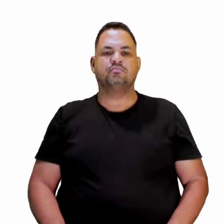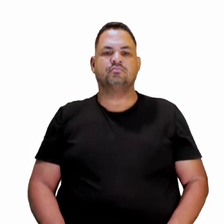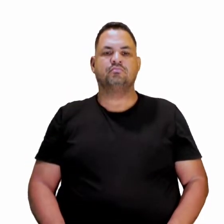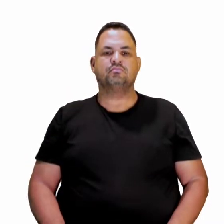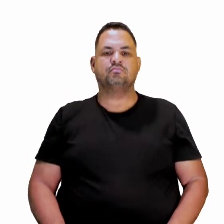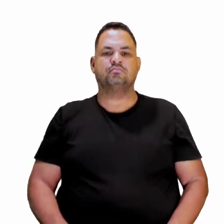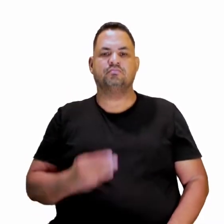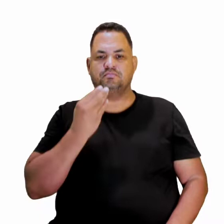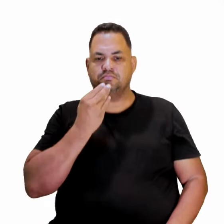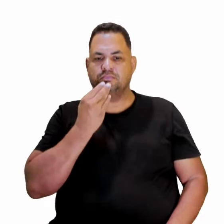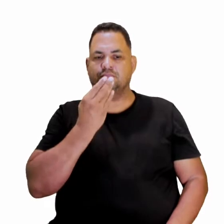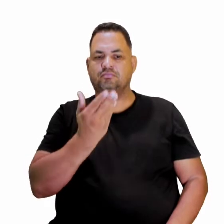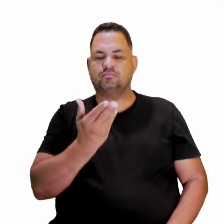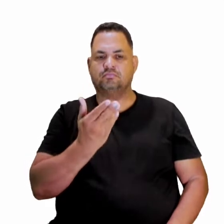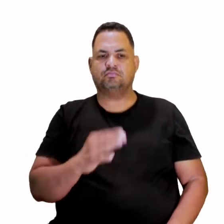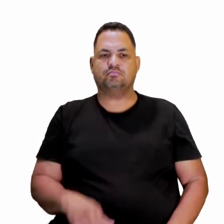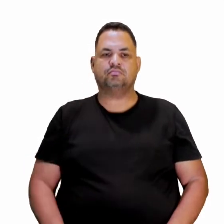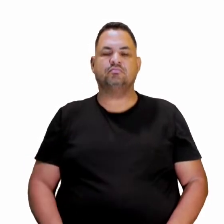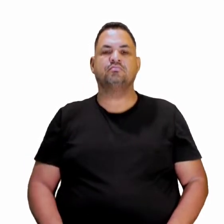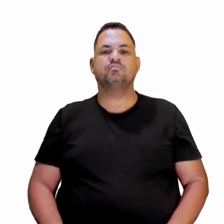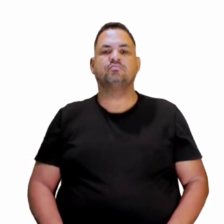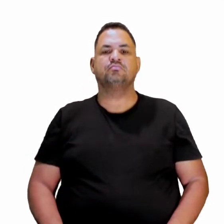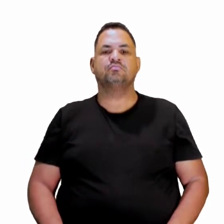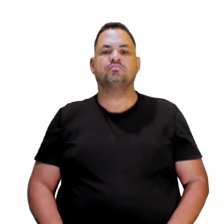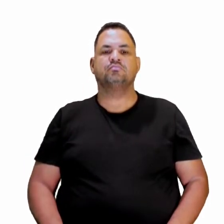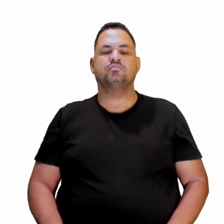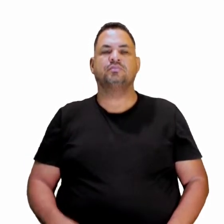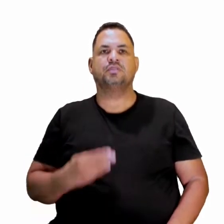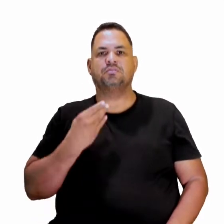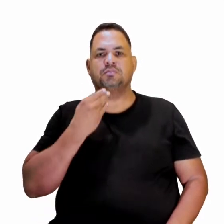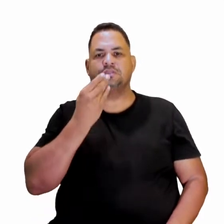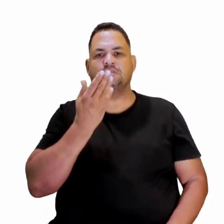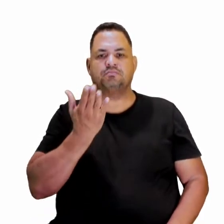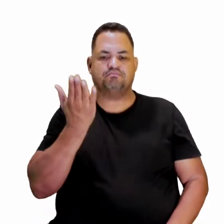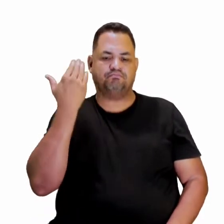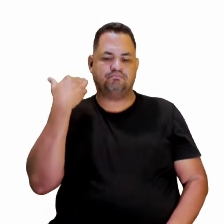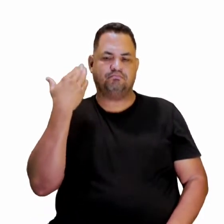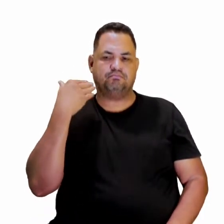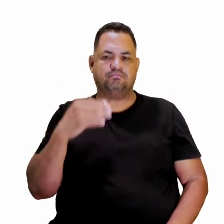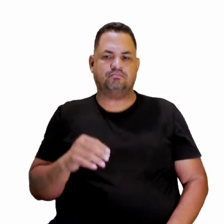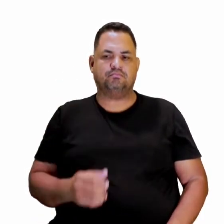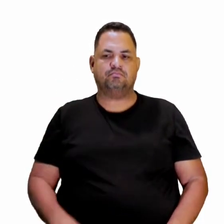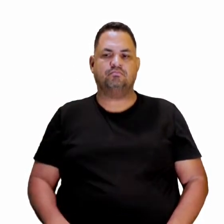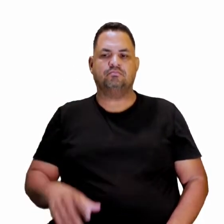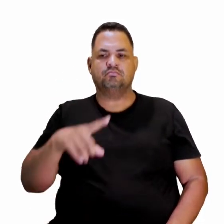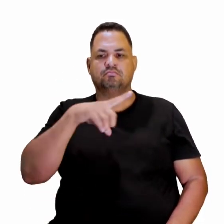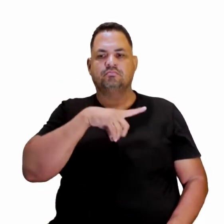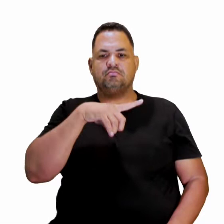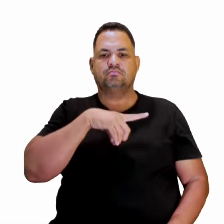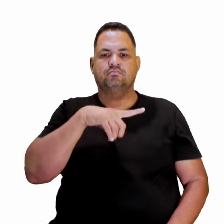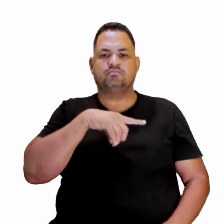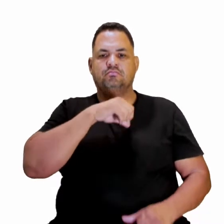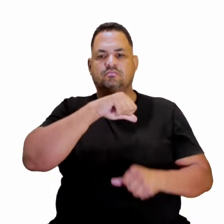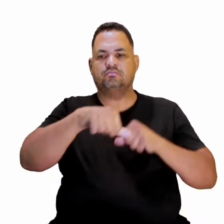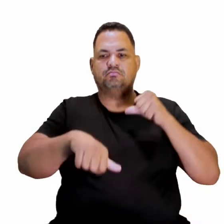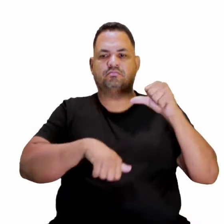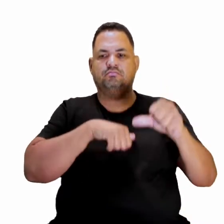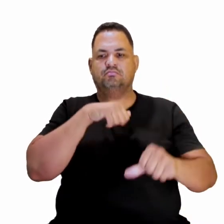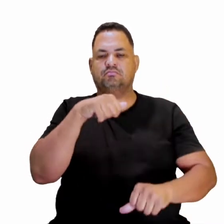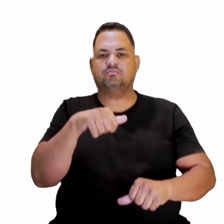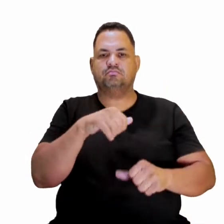seja, pedir. Quando eu quero colocar ele no passado, perceba que houve uma certa